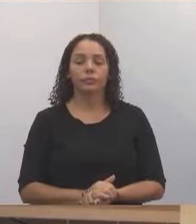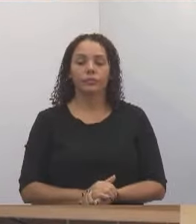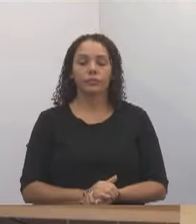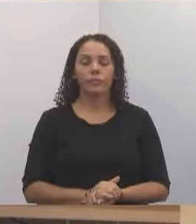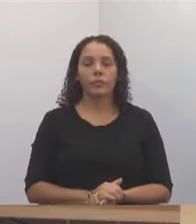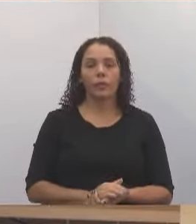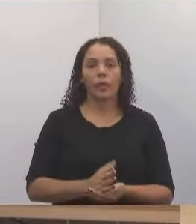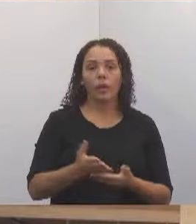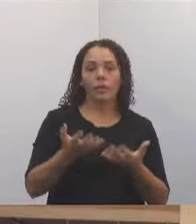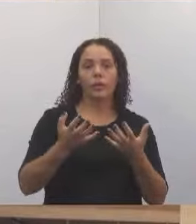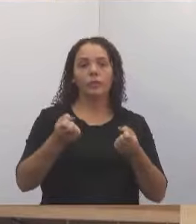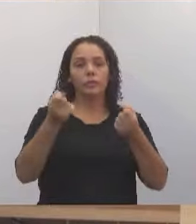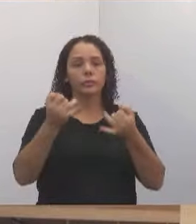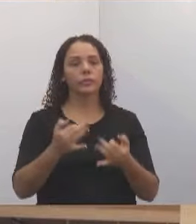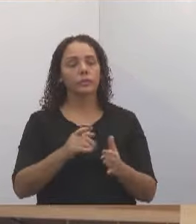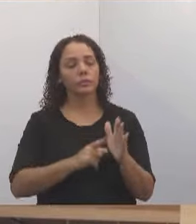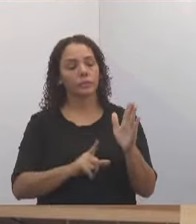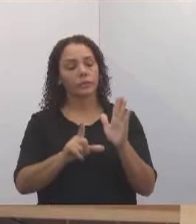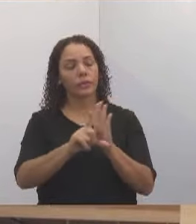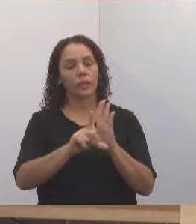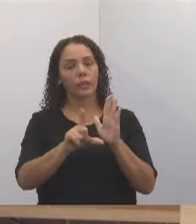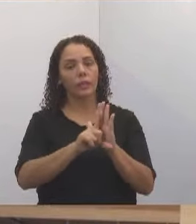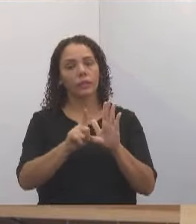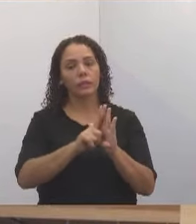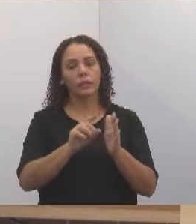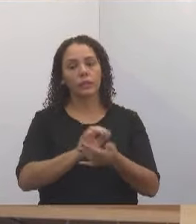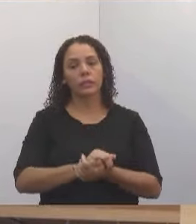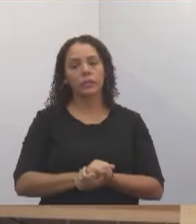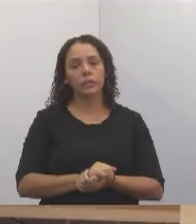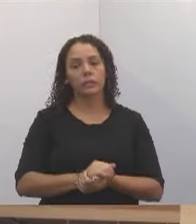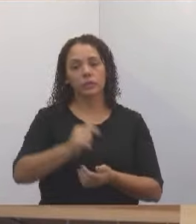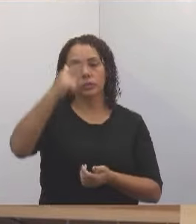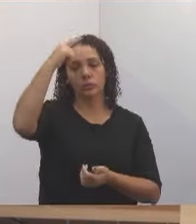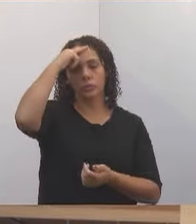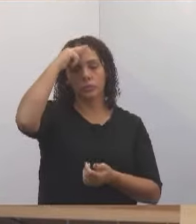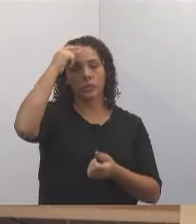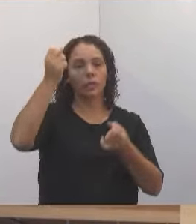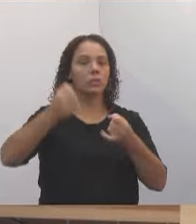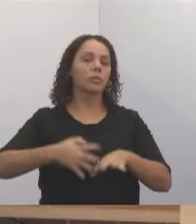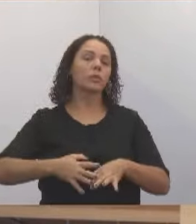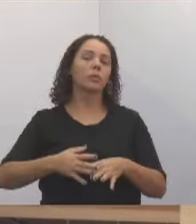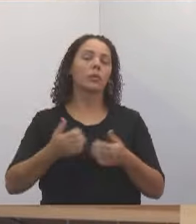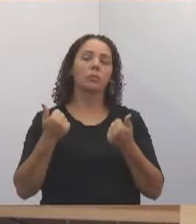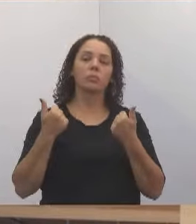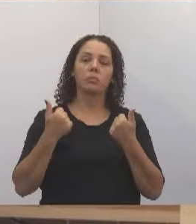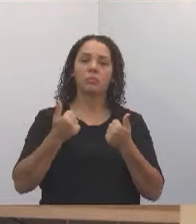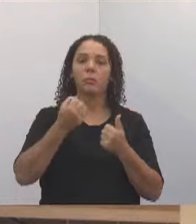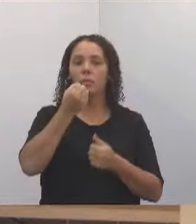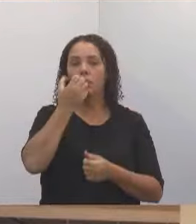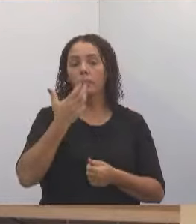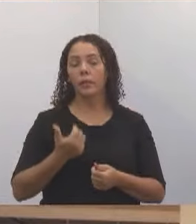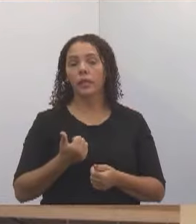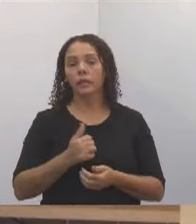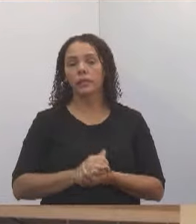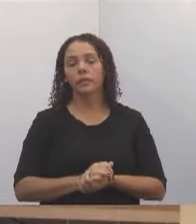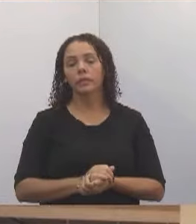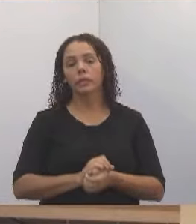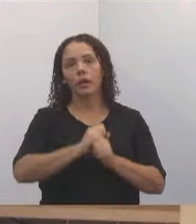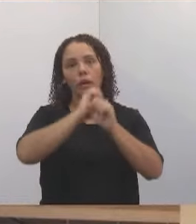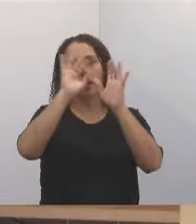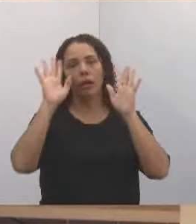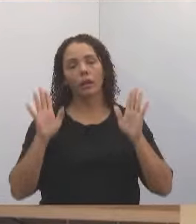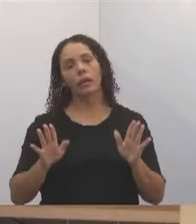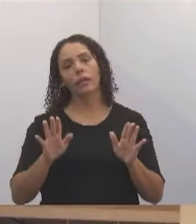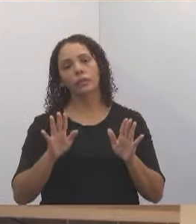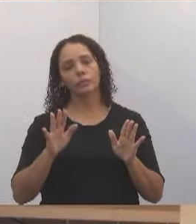Eu quero falar da lei que o Fravinho, você explanou muito bem aqui, essa lei, que vai ser